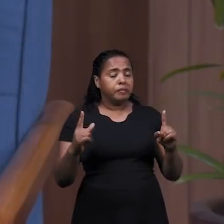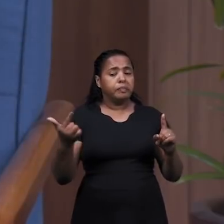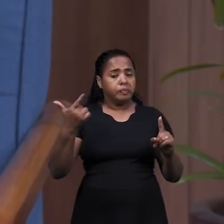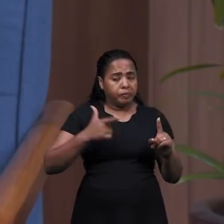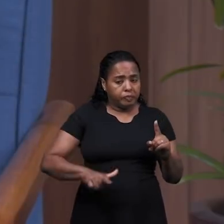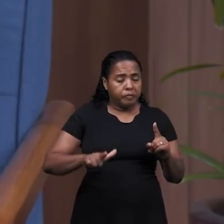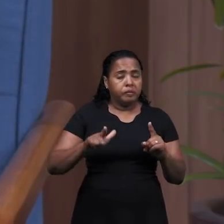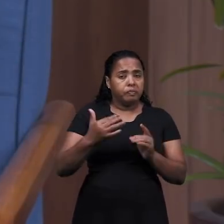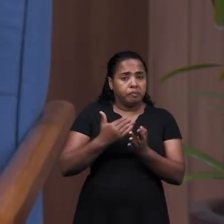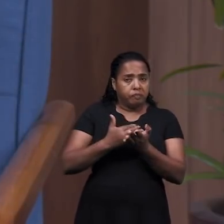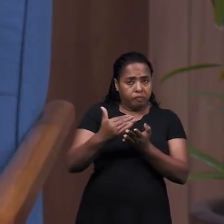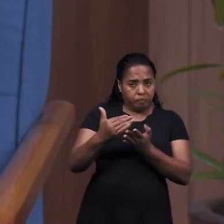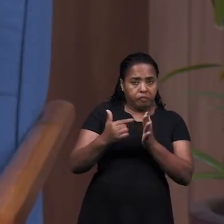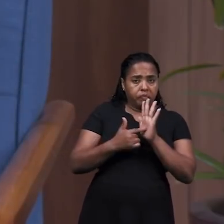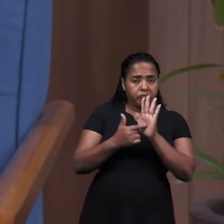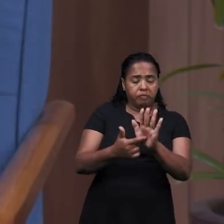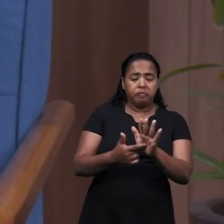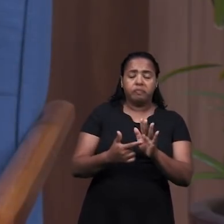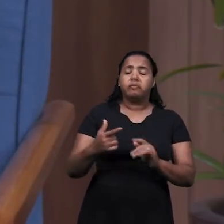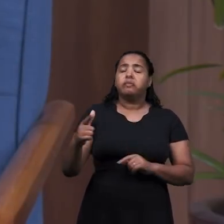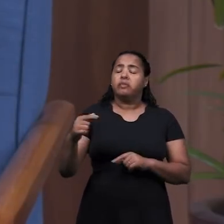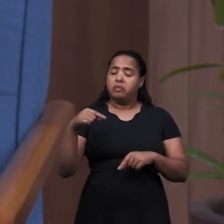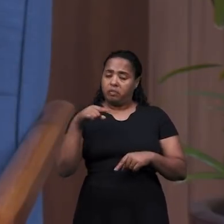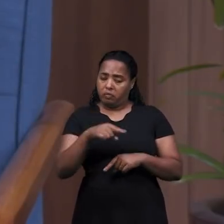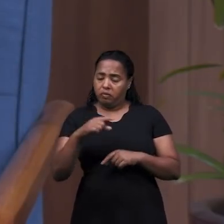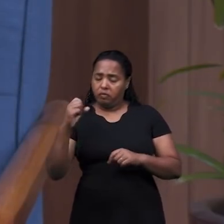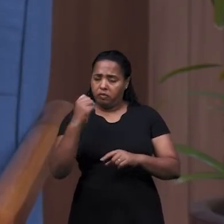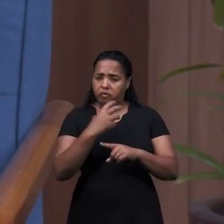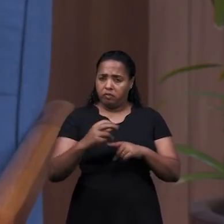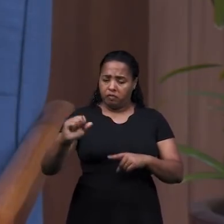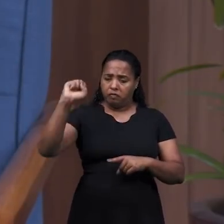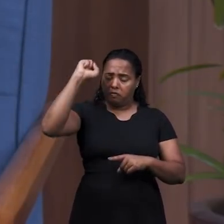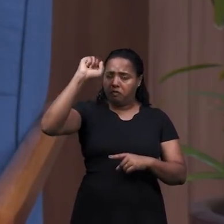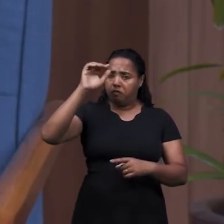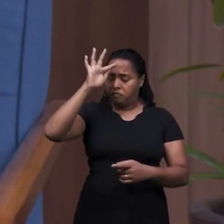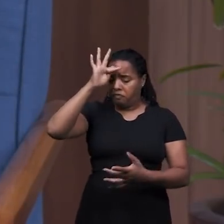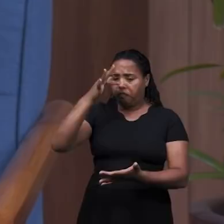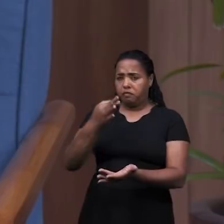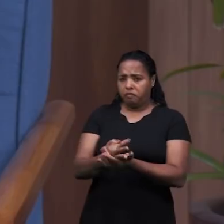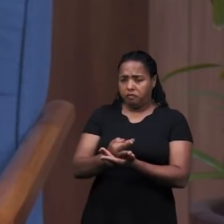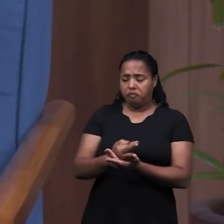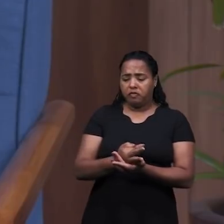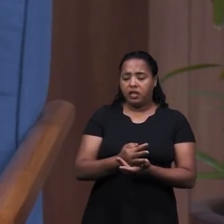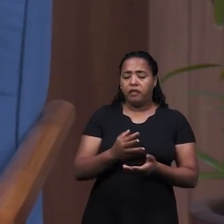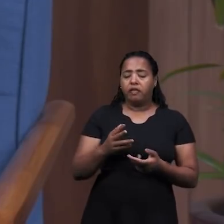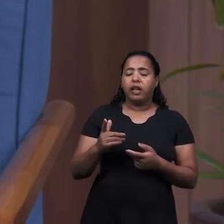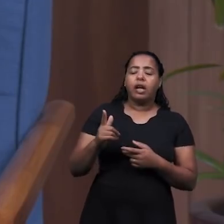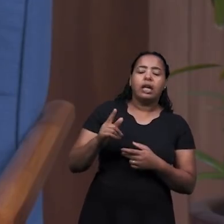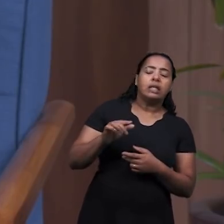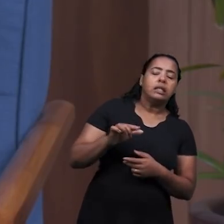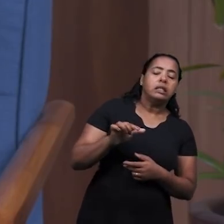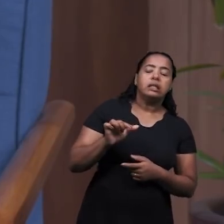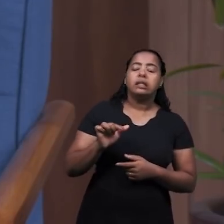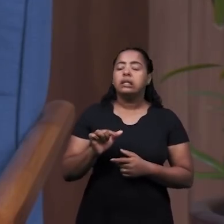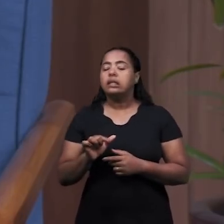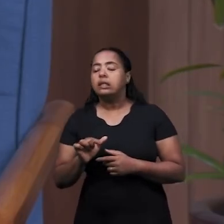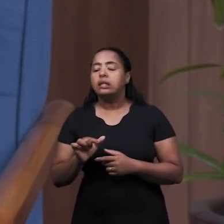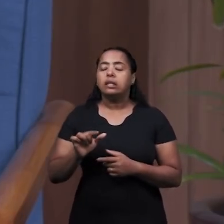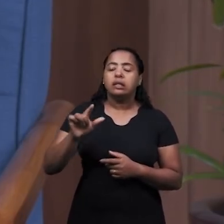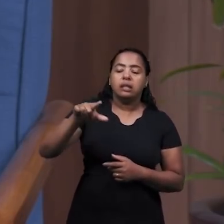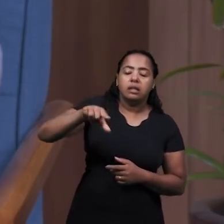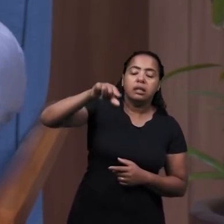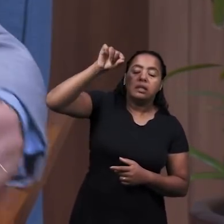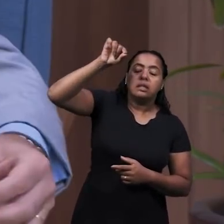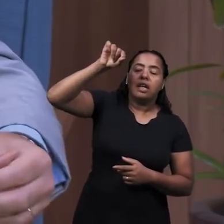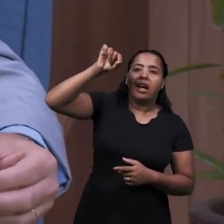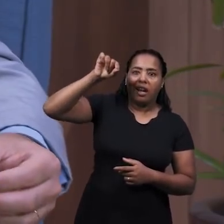repito, como eu falei no início do quadro, Sansão foi um dos heróis da fé. Ele foi percebido na palavra de Deus como